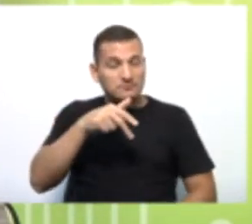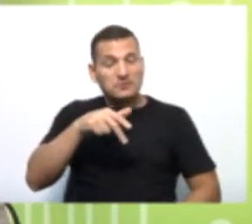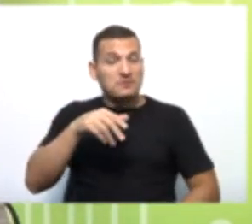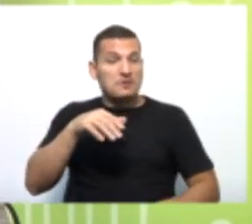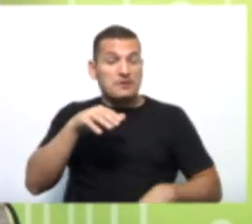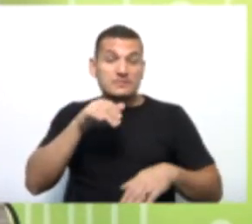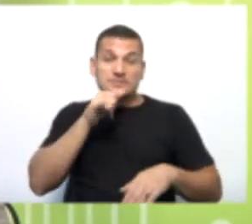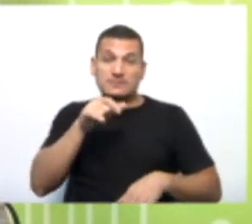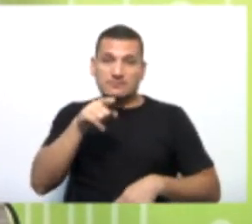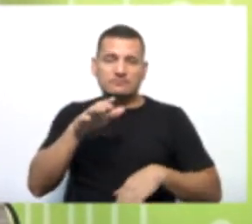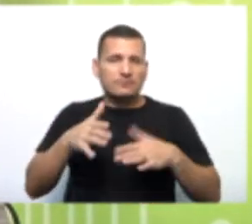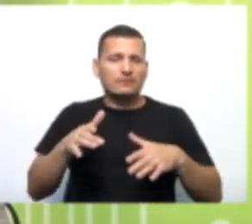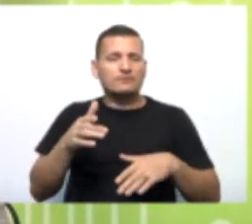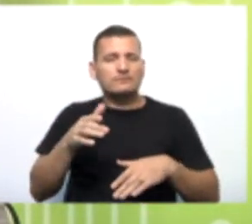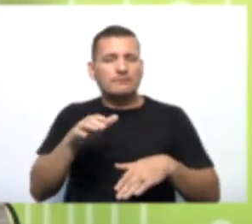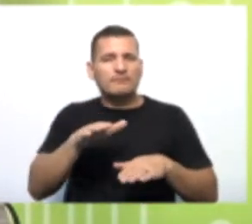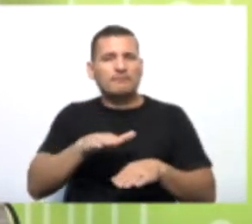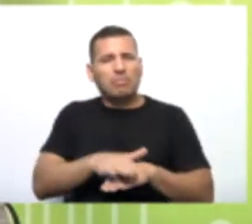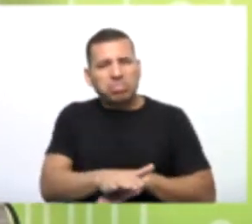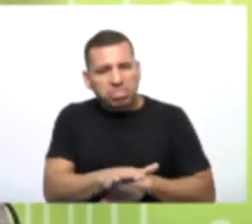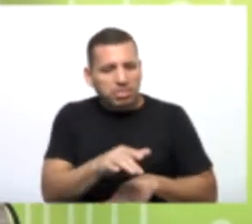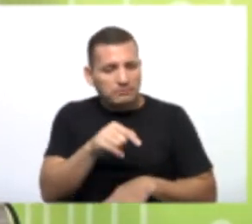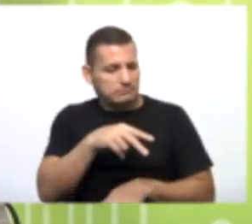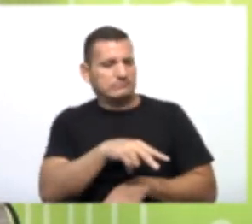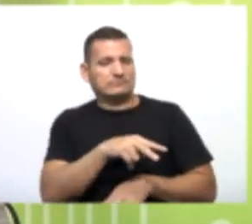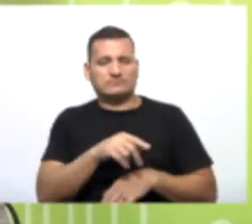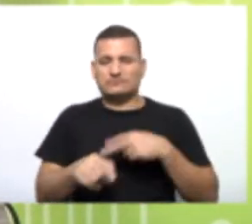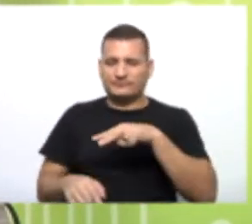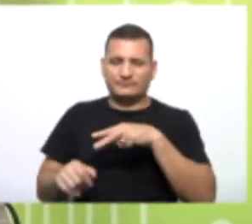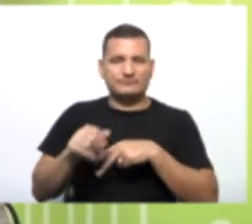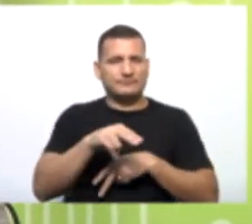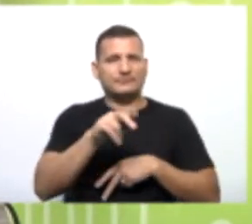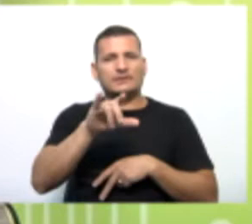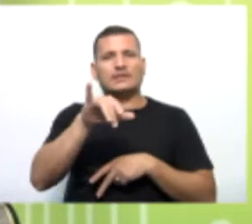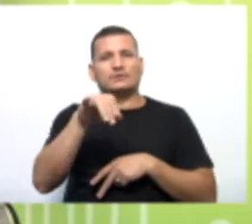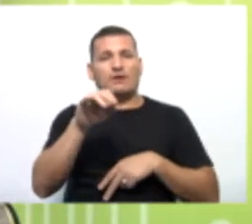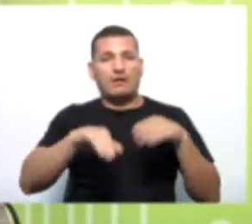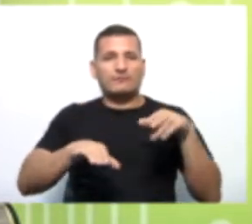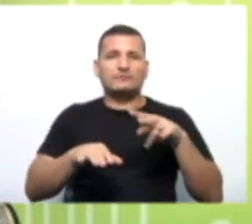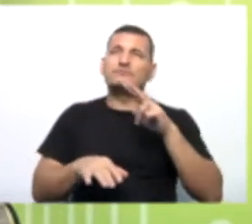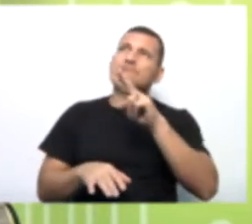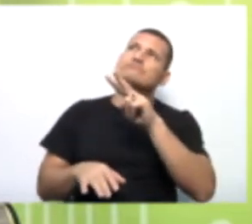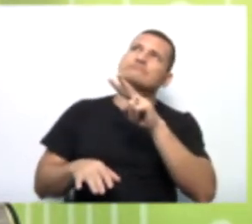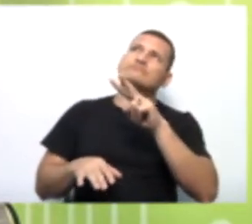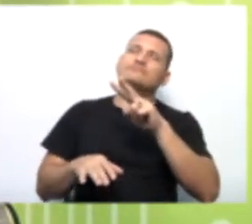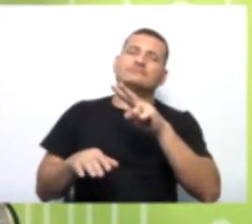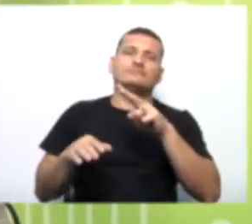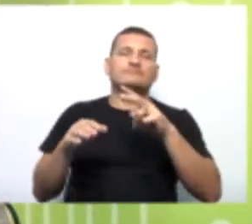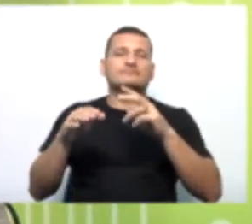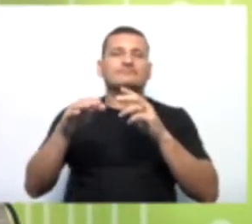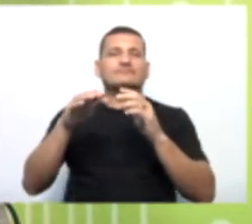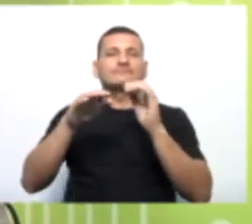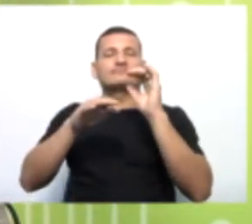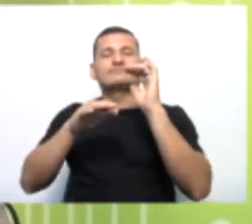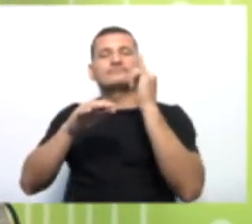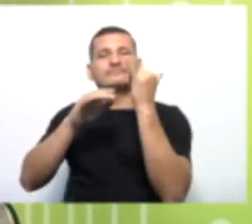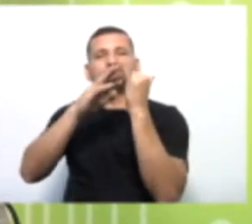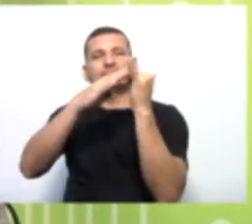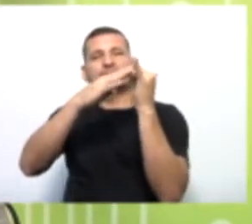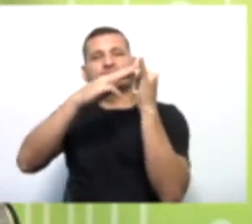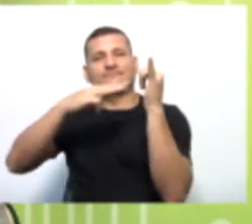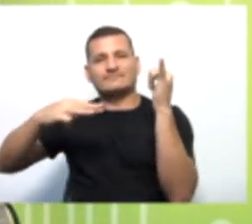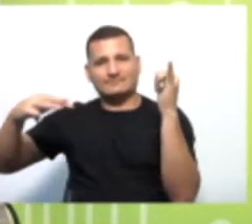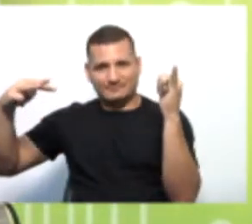não pisa no lixo, você olha para o lado, tem lixo. Olha para o outro, tem lixo. Às vezes olha para cima. Na rede de fio elétrico ali, nos postes que